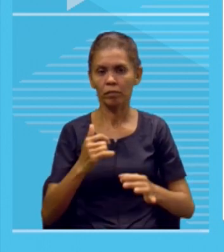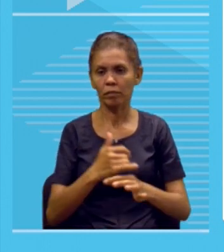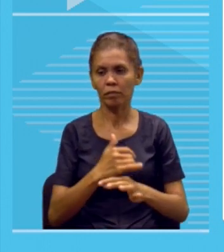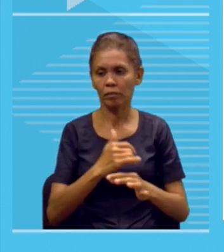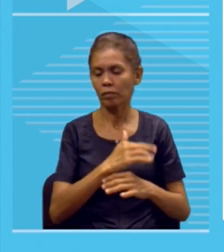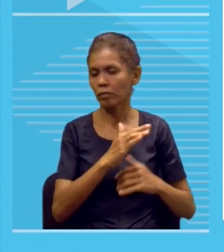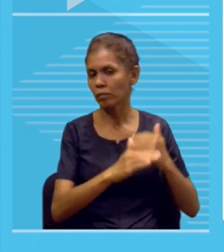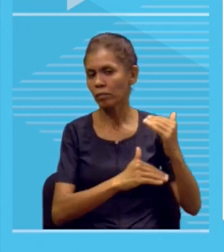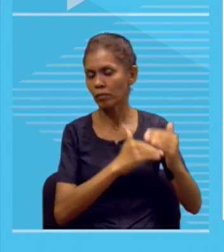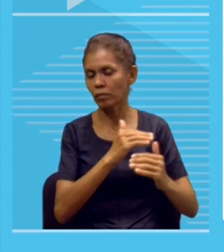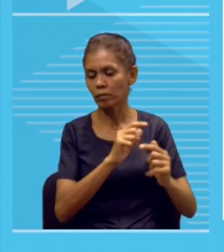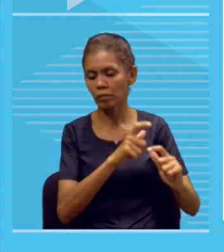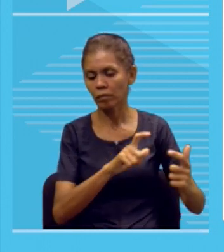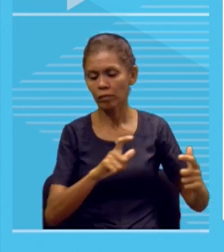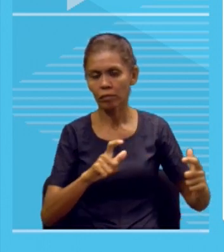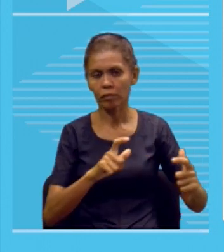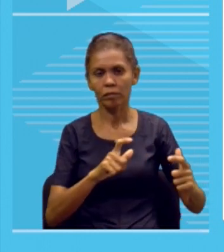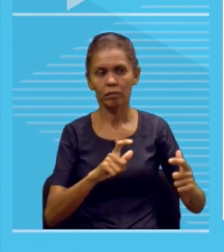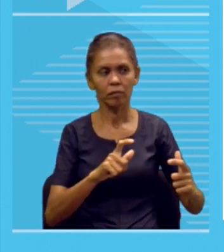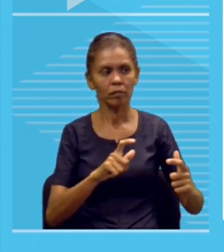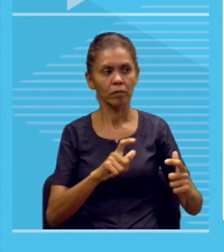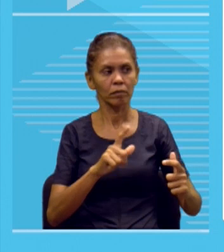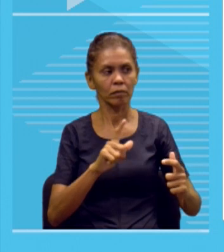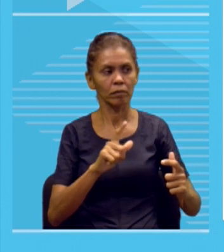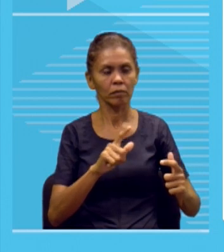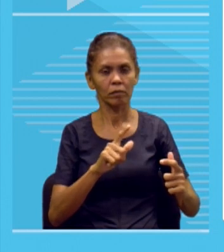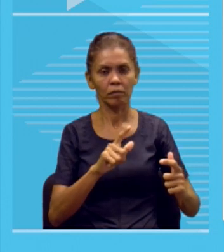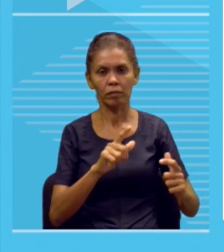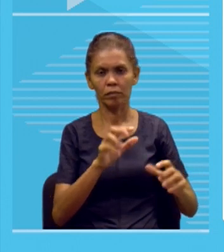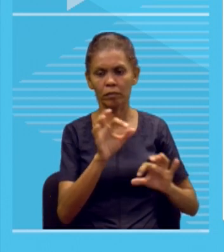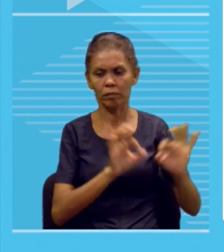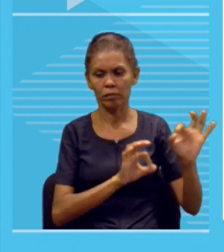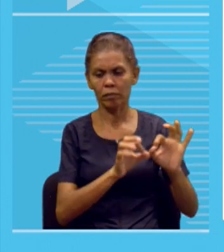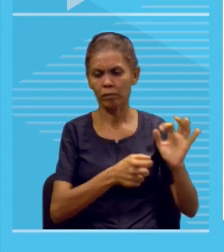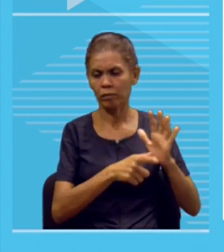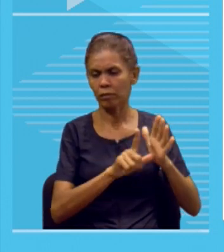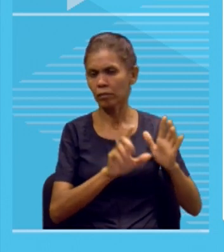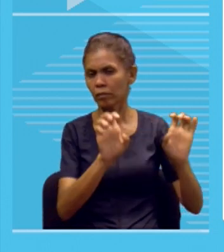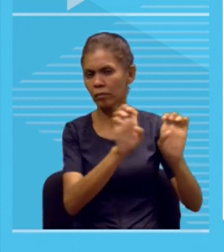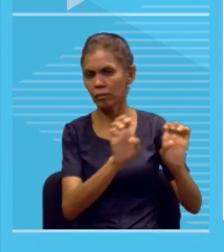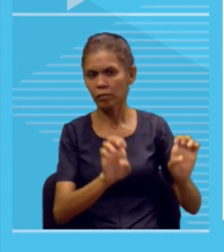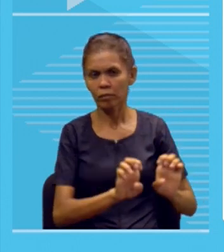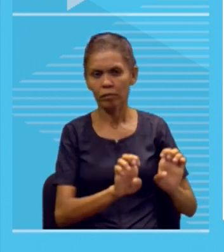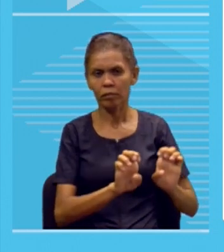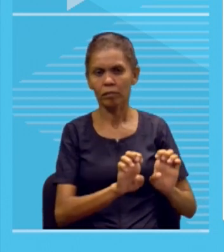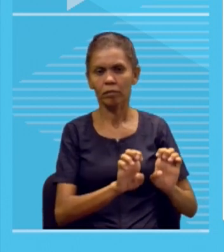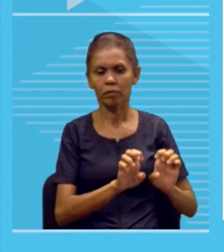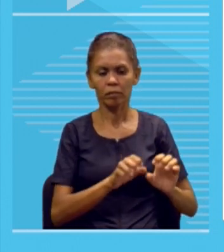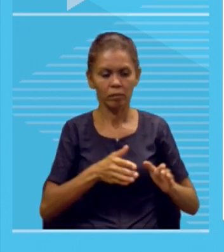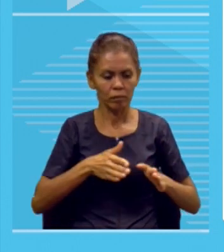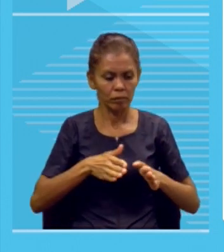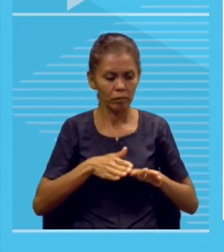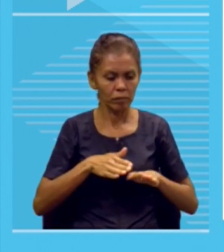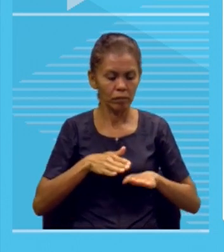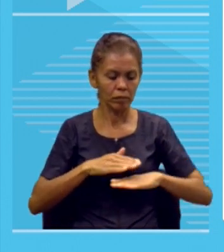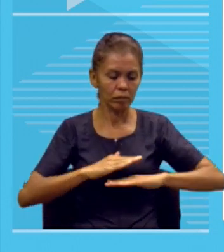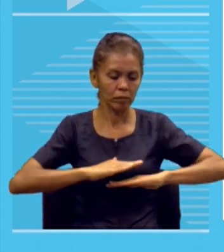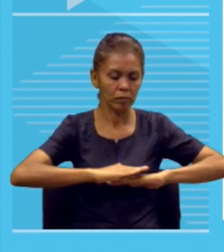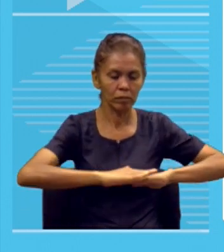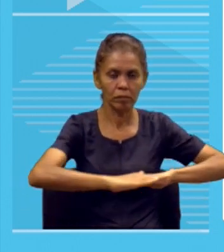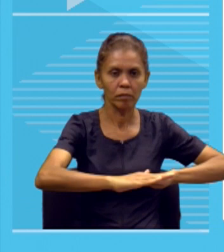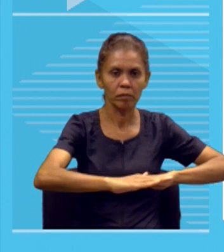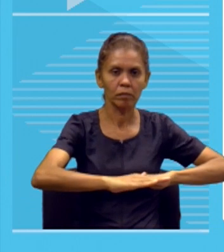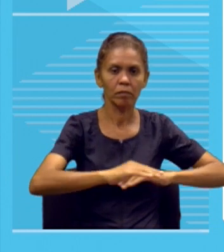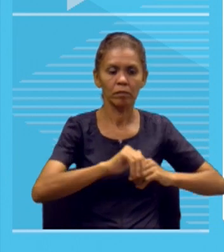cidades brasileiras não foi porque ela estava preparada com uma estrutura de vias, estrada,